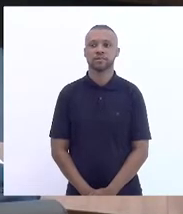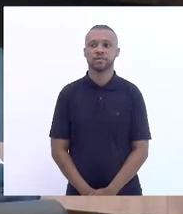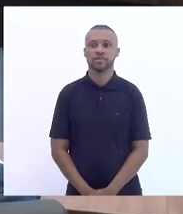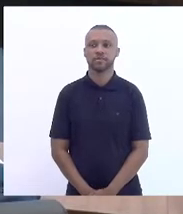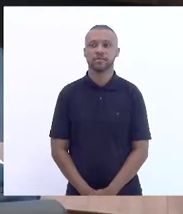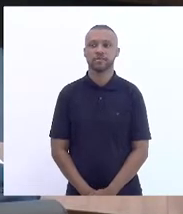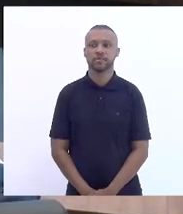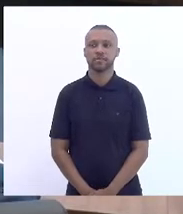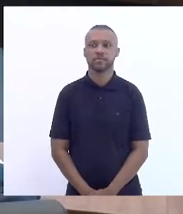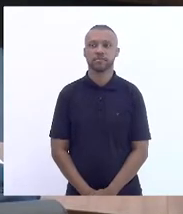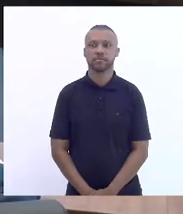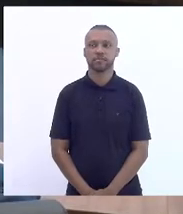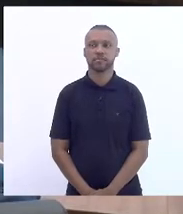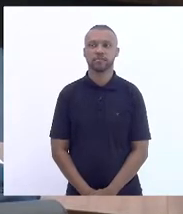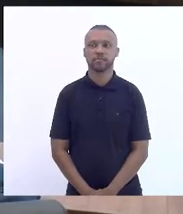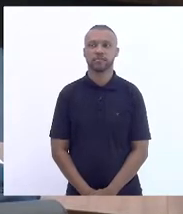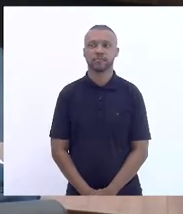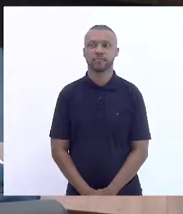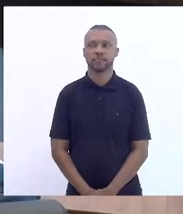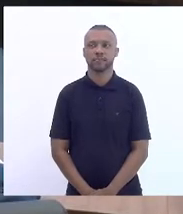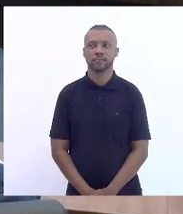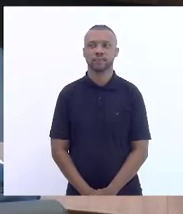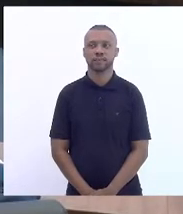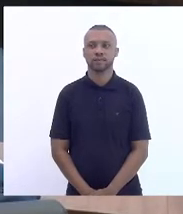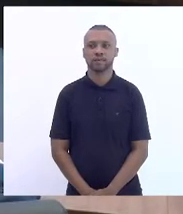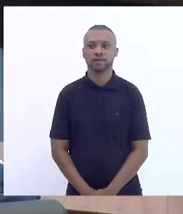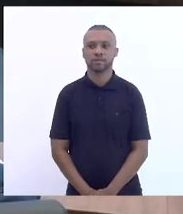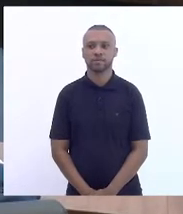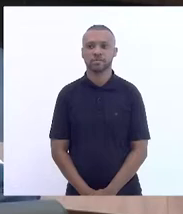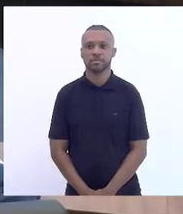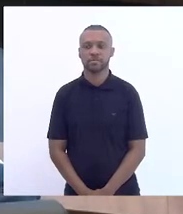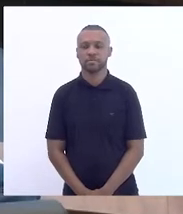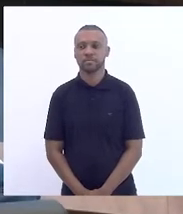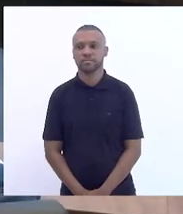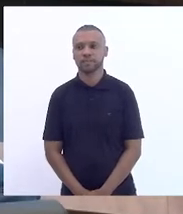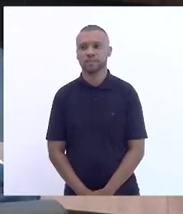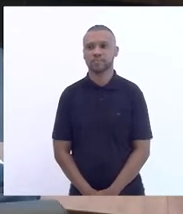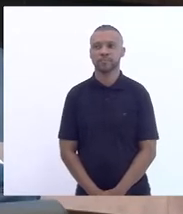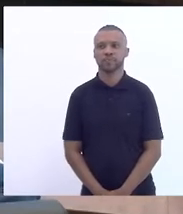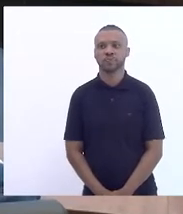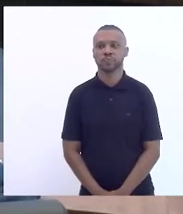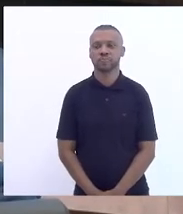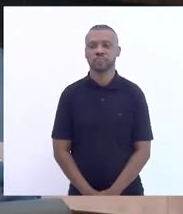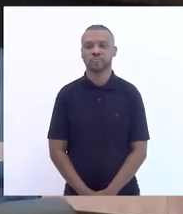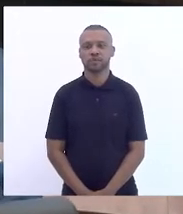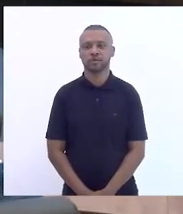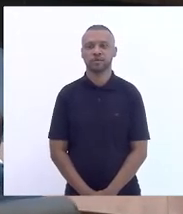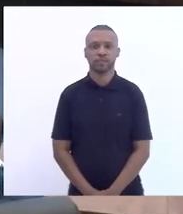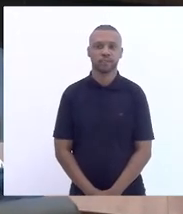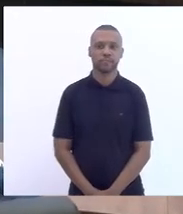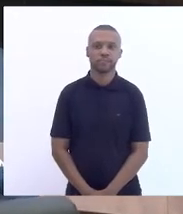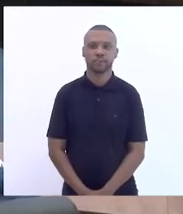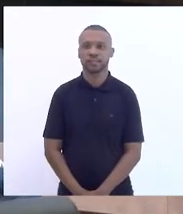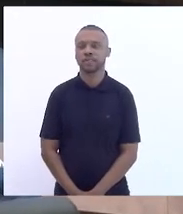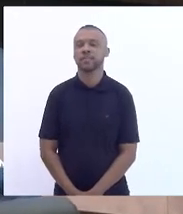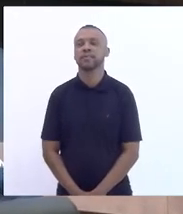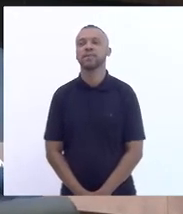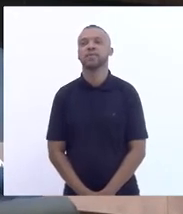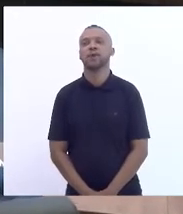eu acho que agora foi Não não alguém ainda mesa por favor